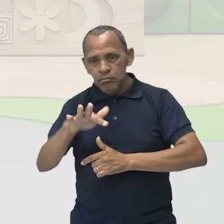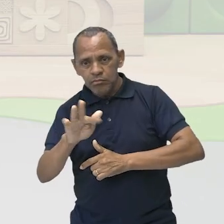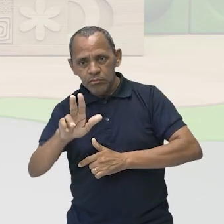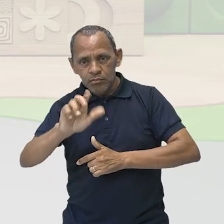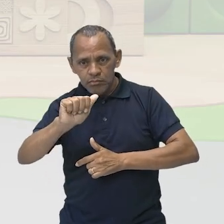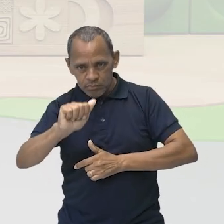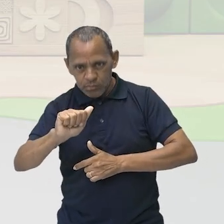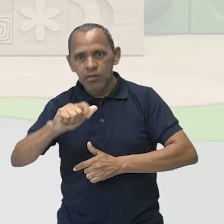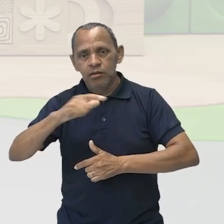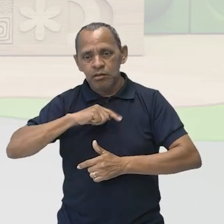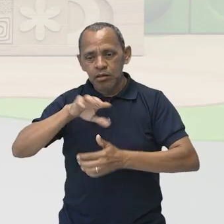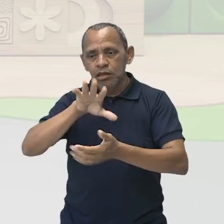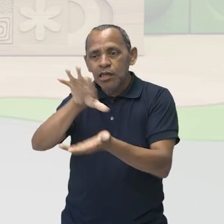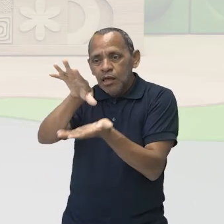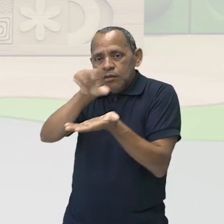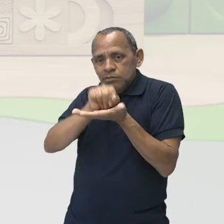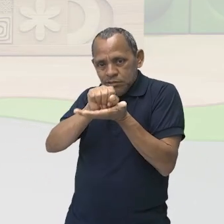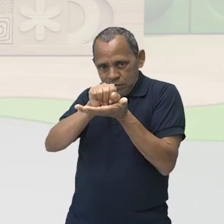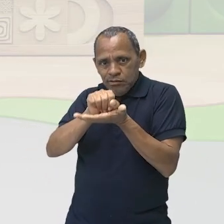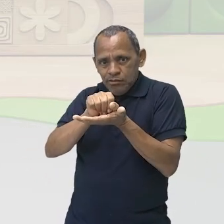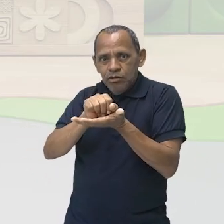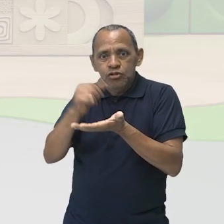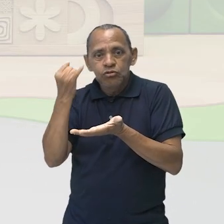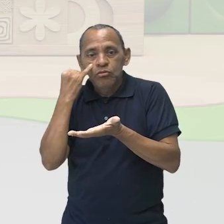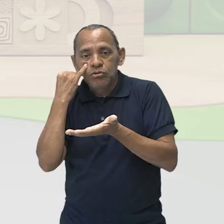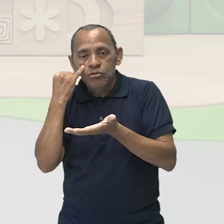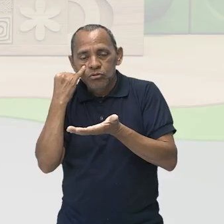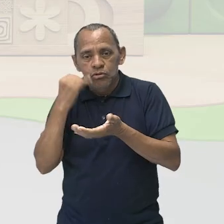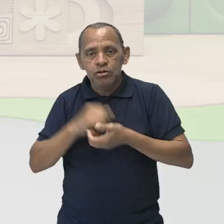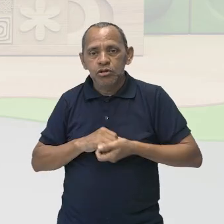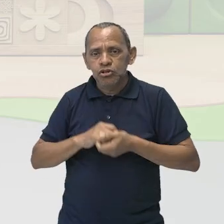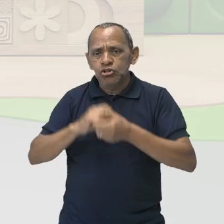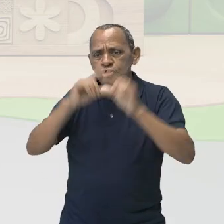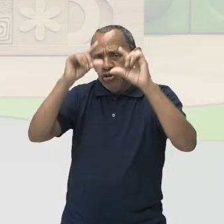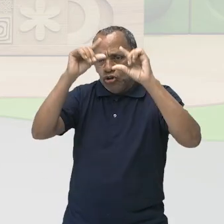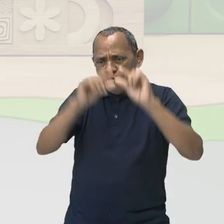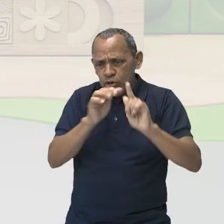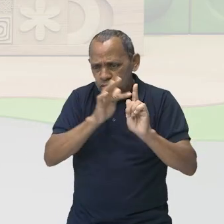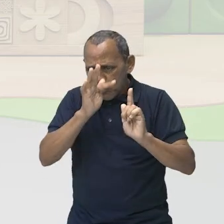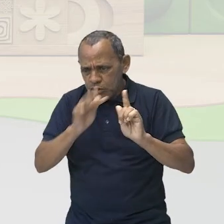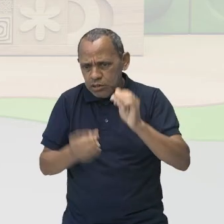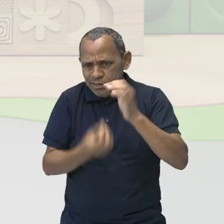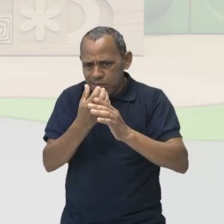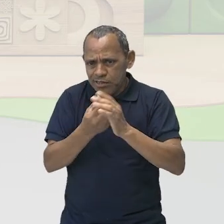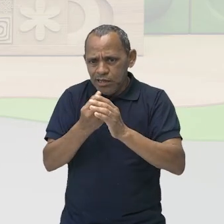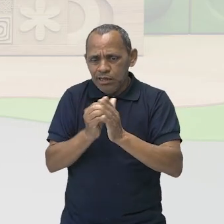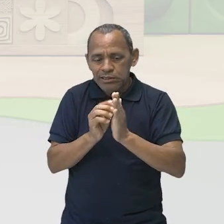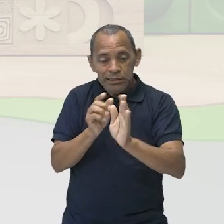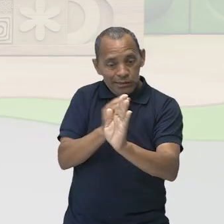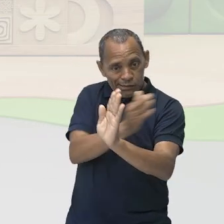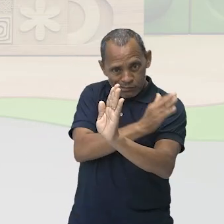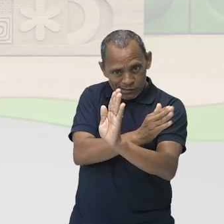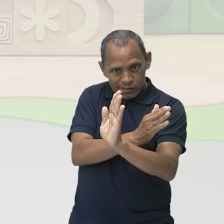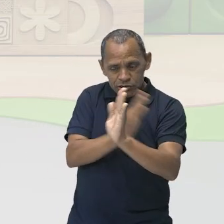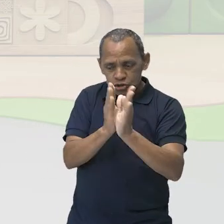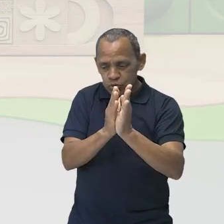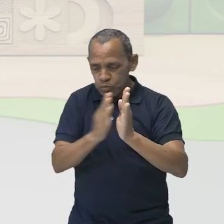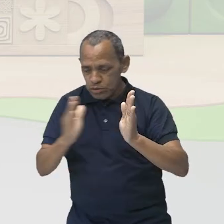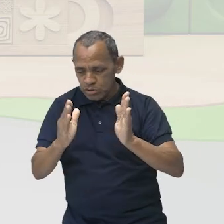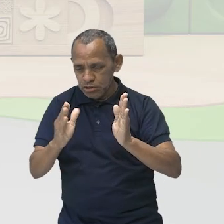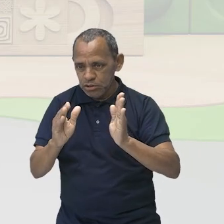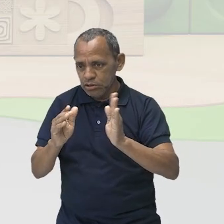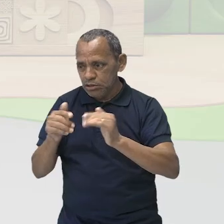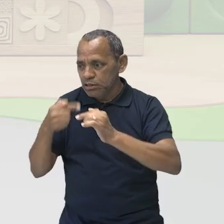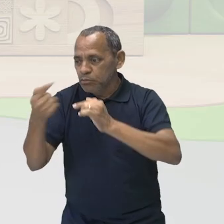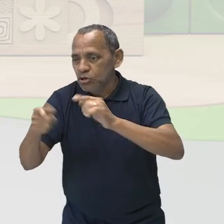que fazem a captação dessas ondas, né, de muita baixa frequência, geradas antes, durante e após o tremor que vai dar